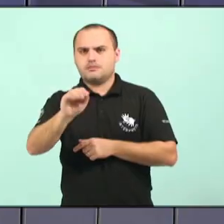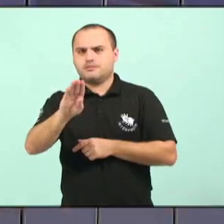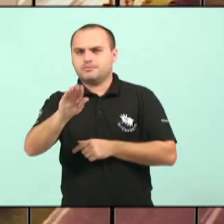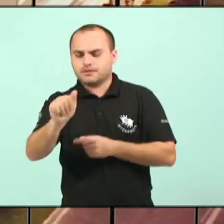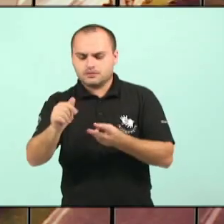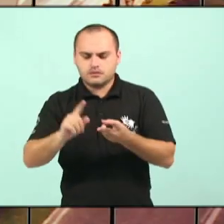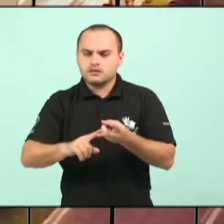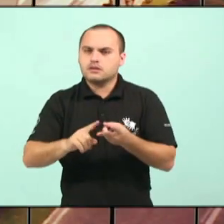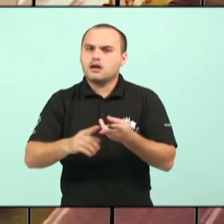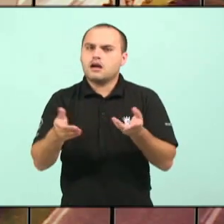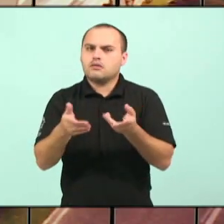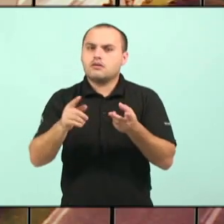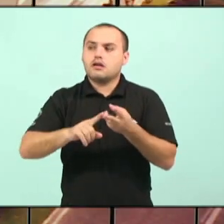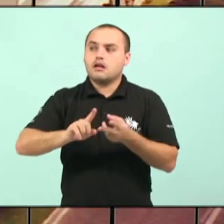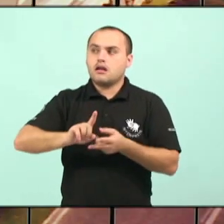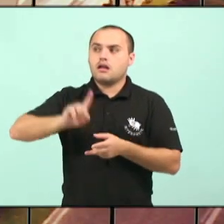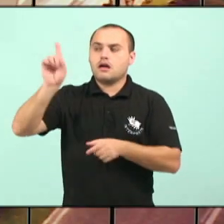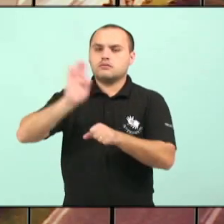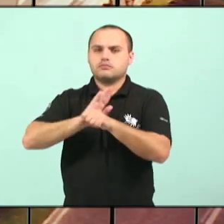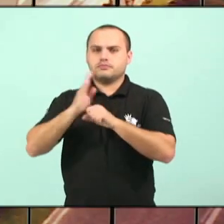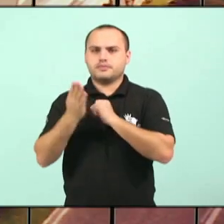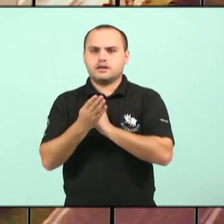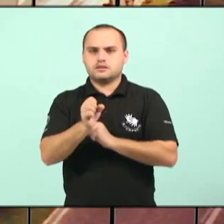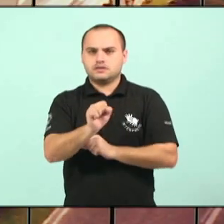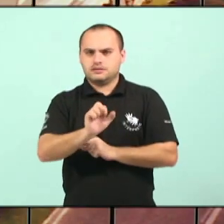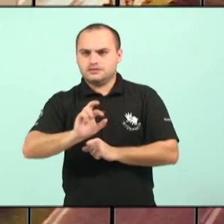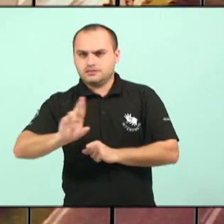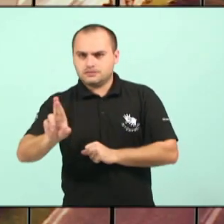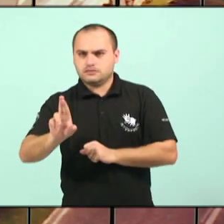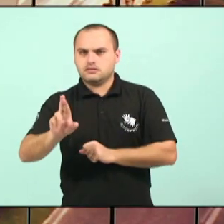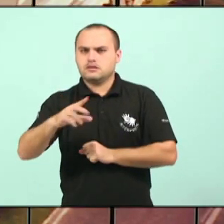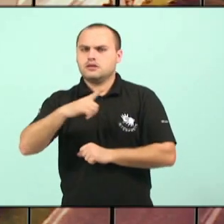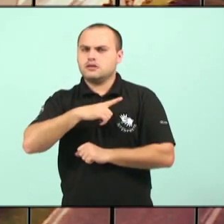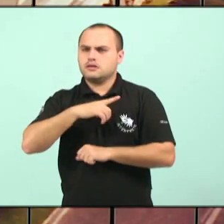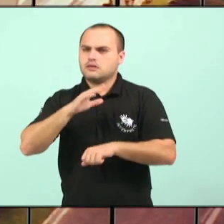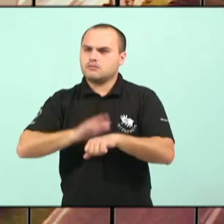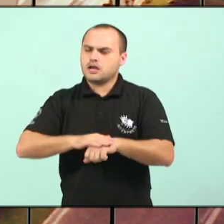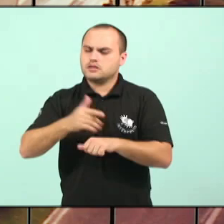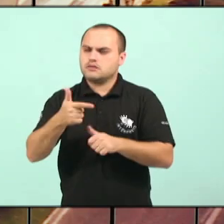também lá no Santa Regina e